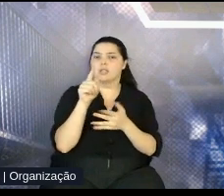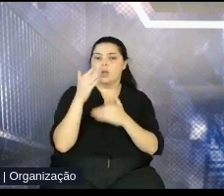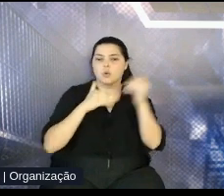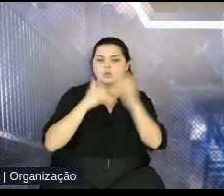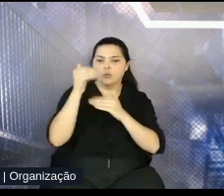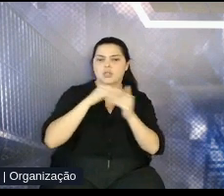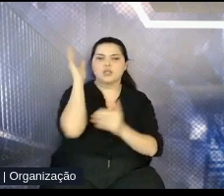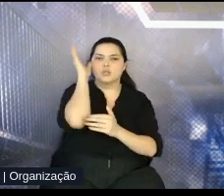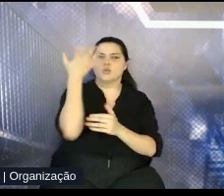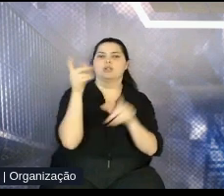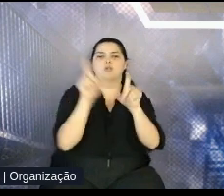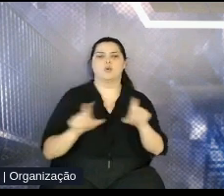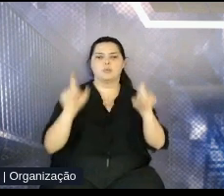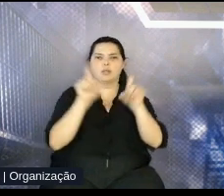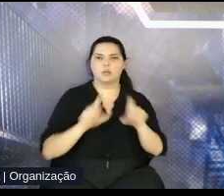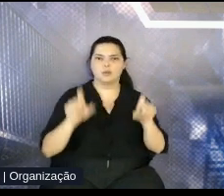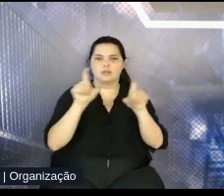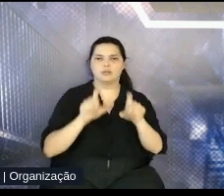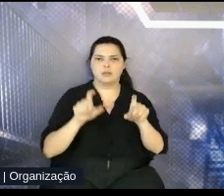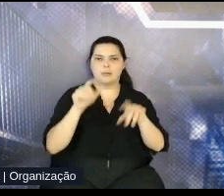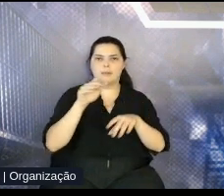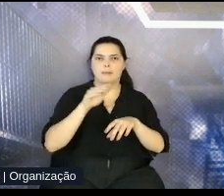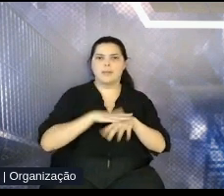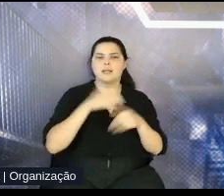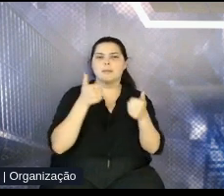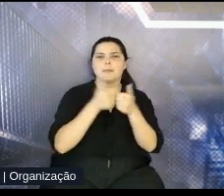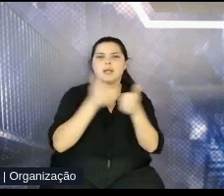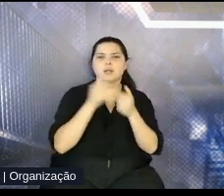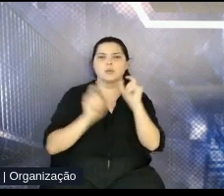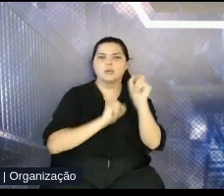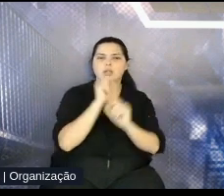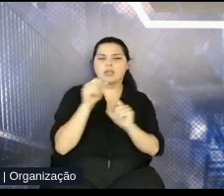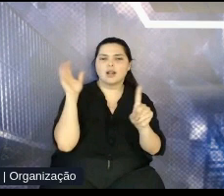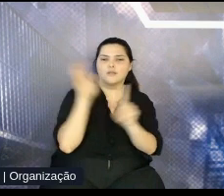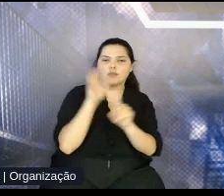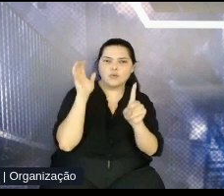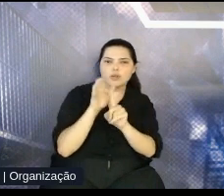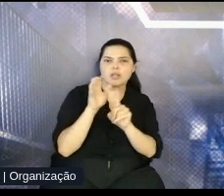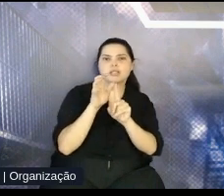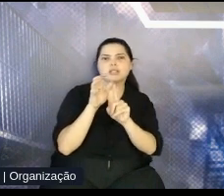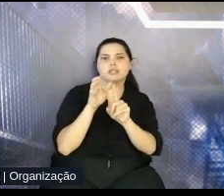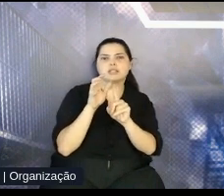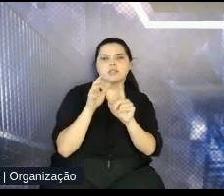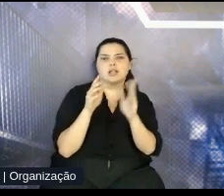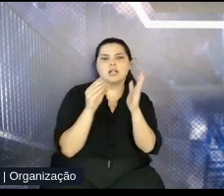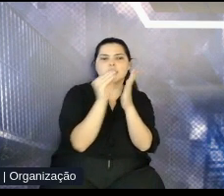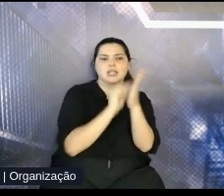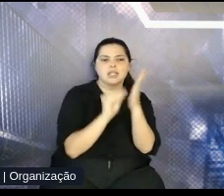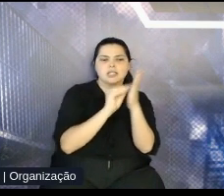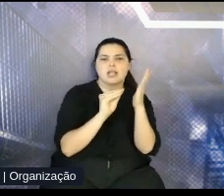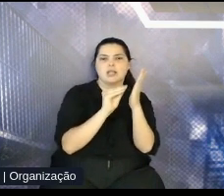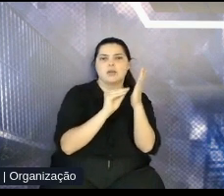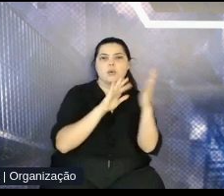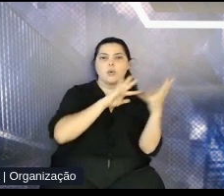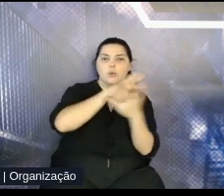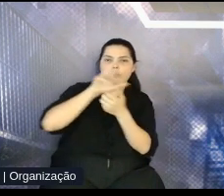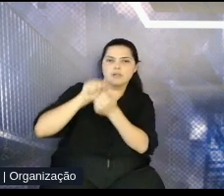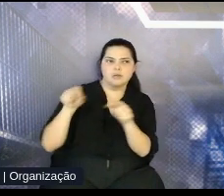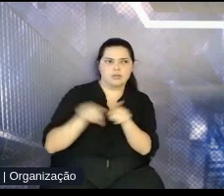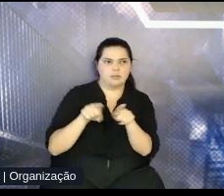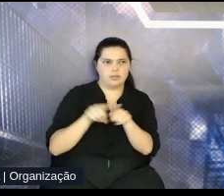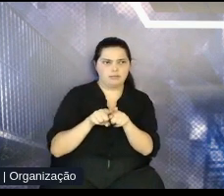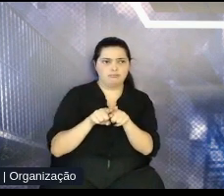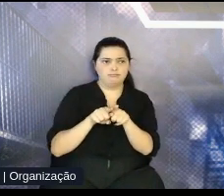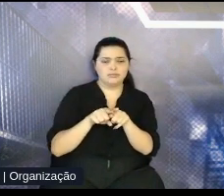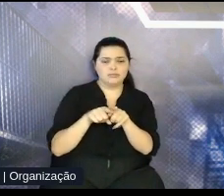soluções computacionais cada vez mais próximas daquele impacto de um design universal, né? E aí, dentro dessa linha